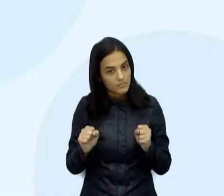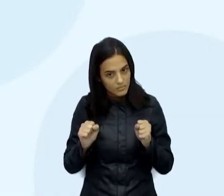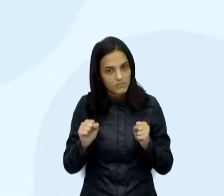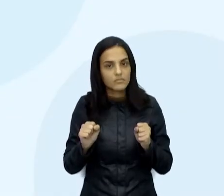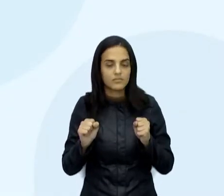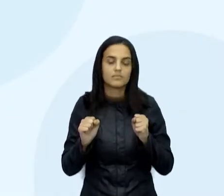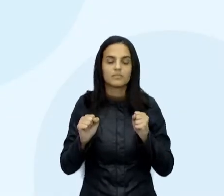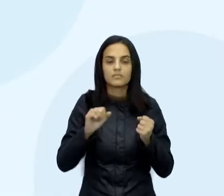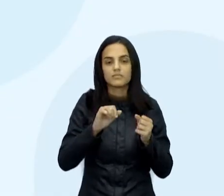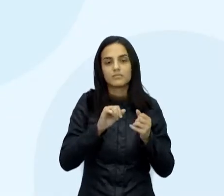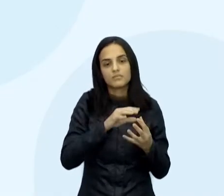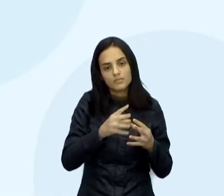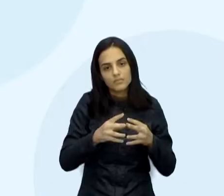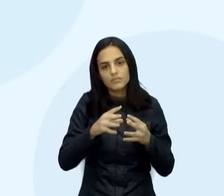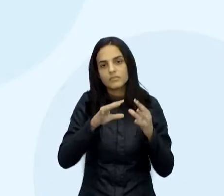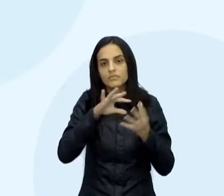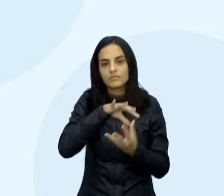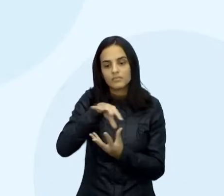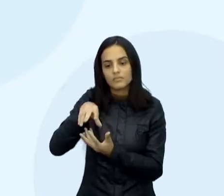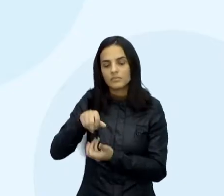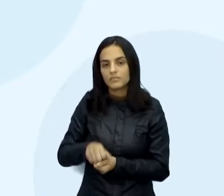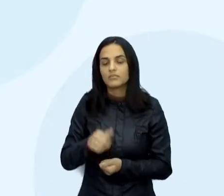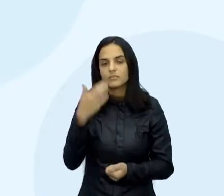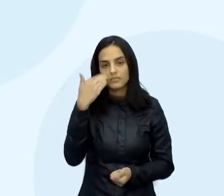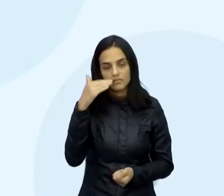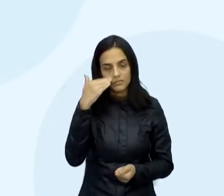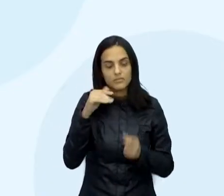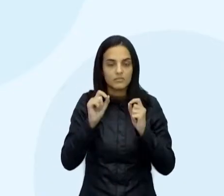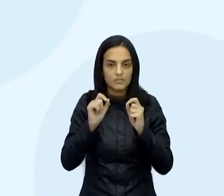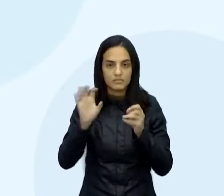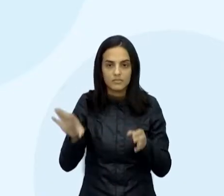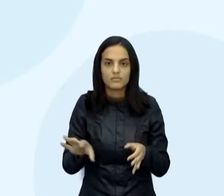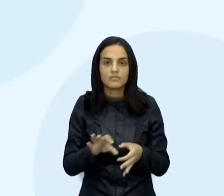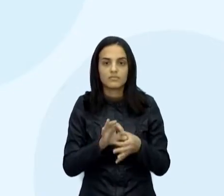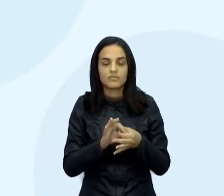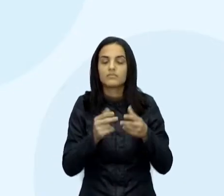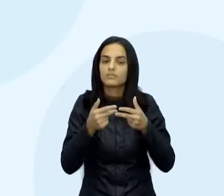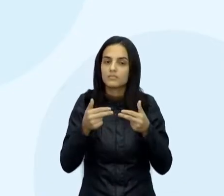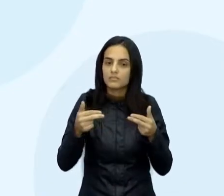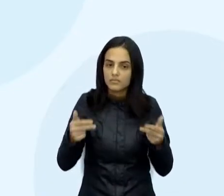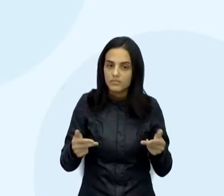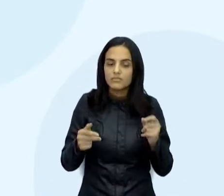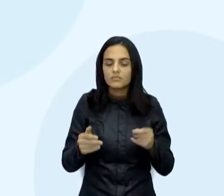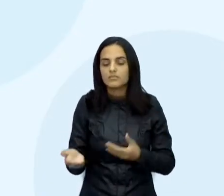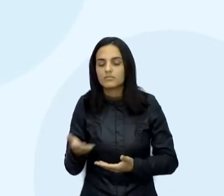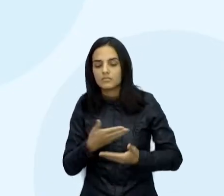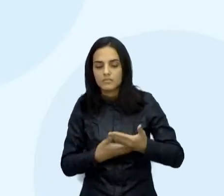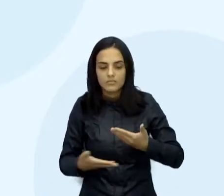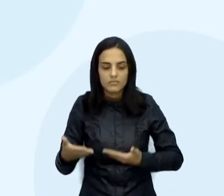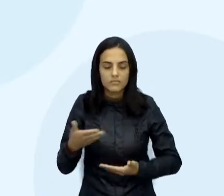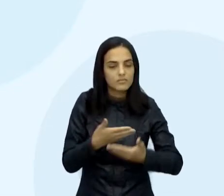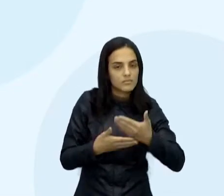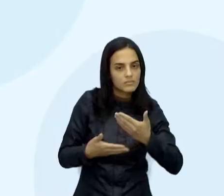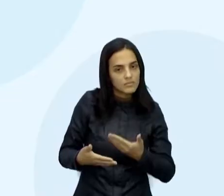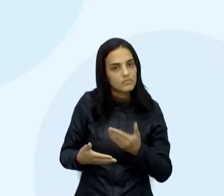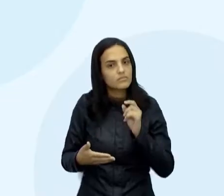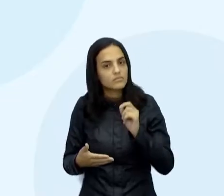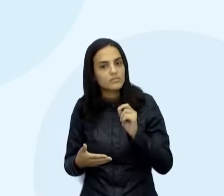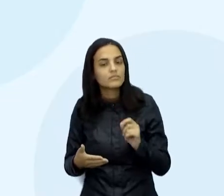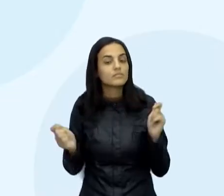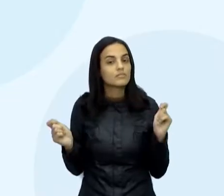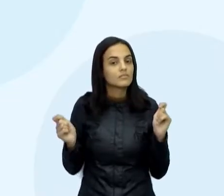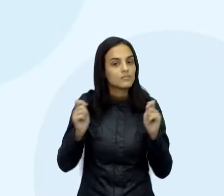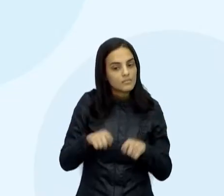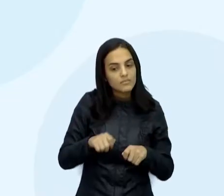é o sistema Terra? Então o sistema Terra ele é entendido como um conjunto de elementos que interagem entre si e